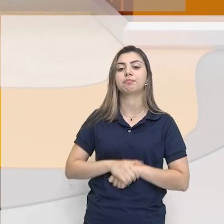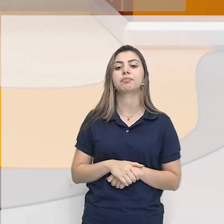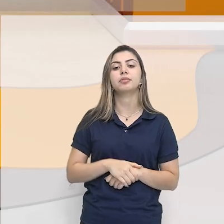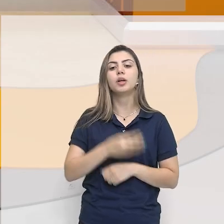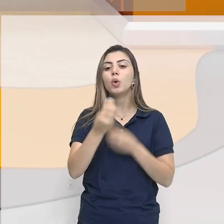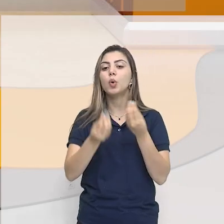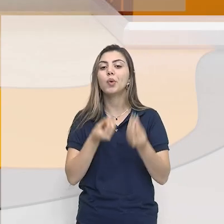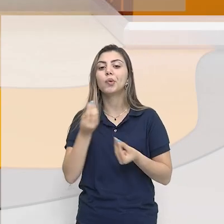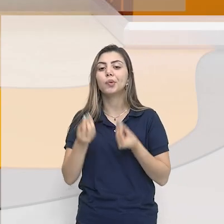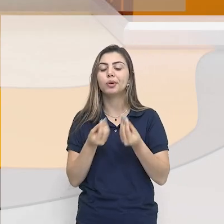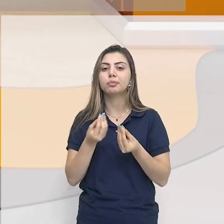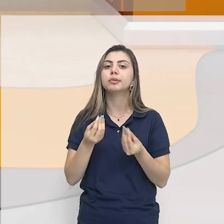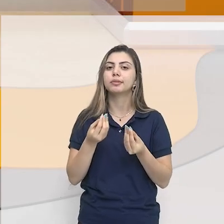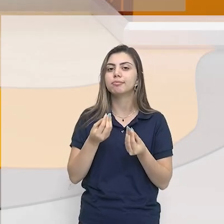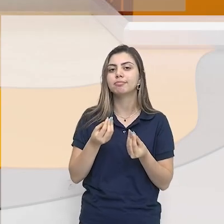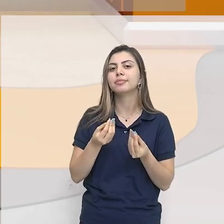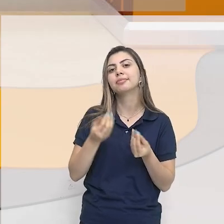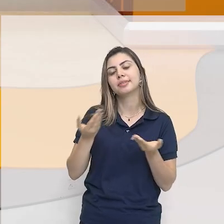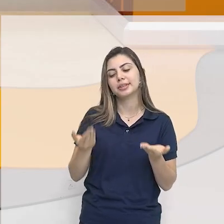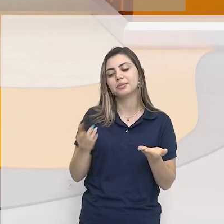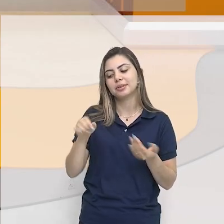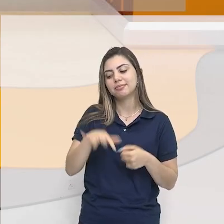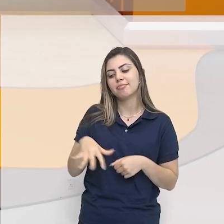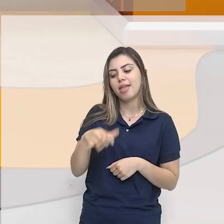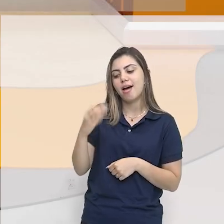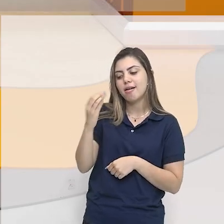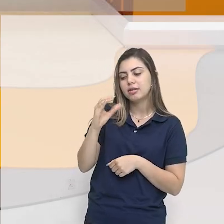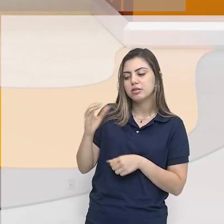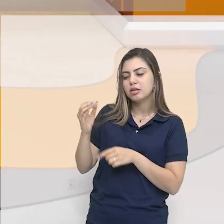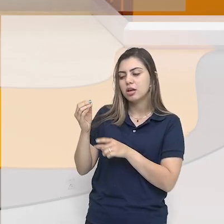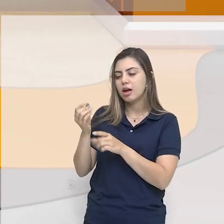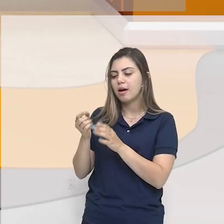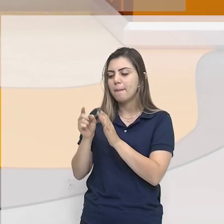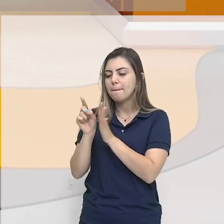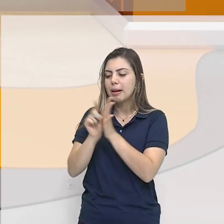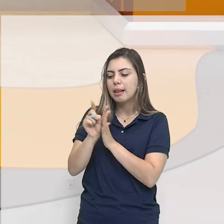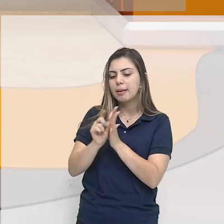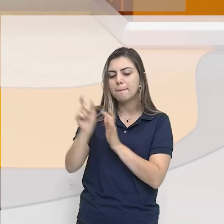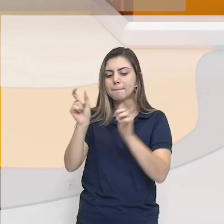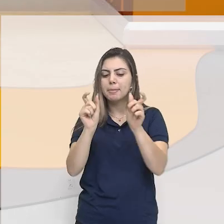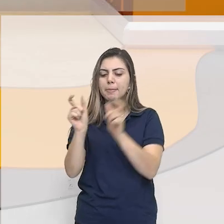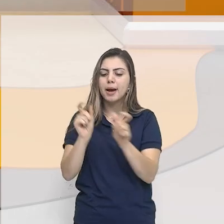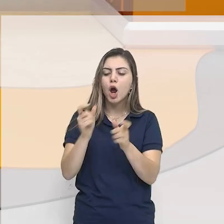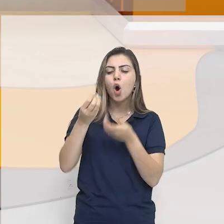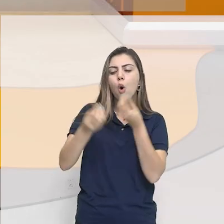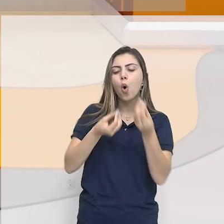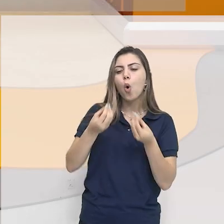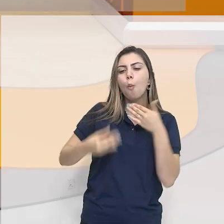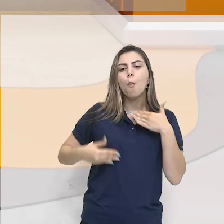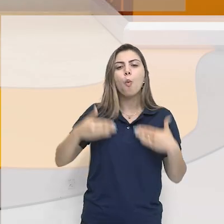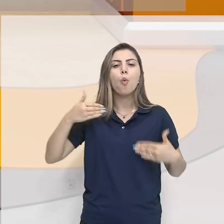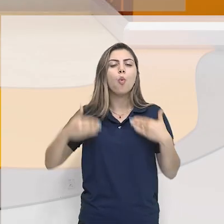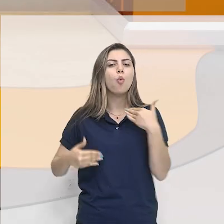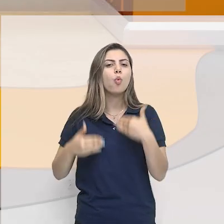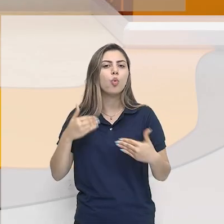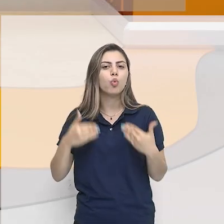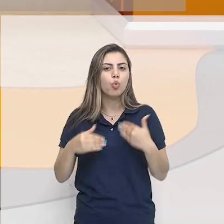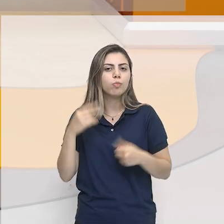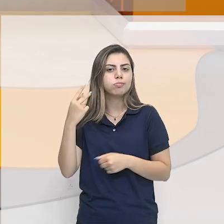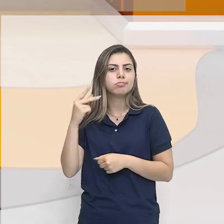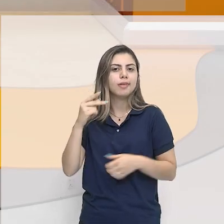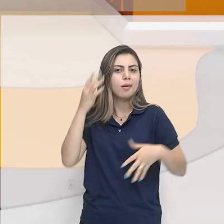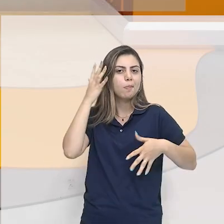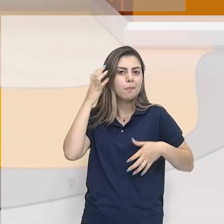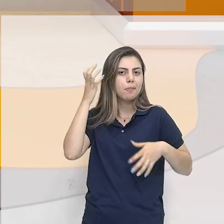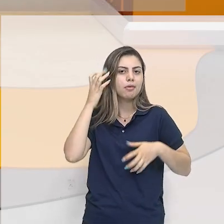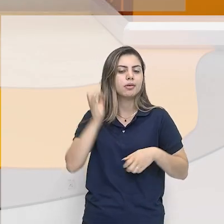Então, como, né? Através, então, aí da ciência, eles tentaram, então, aí recompor para ver como que seria realmente, né?